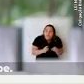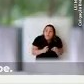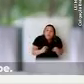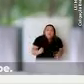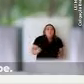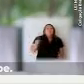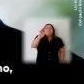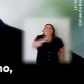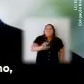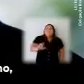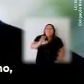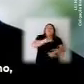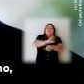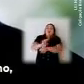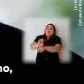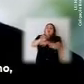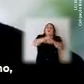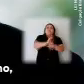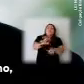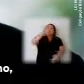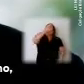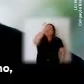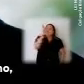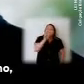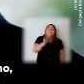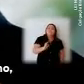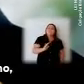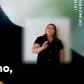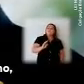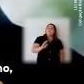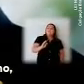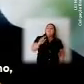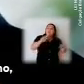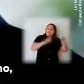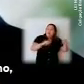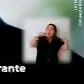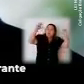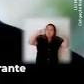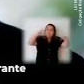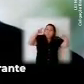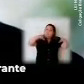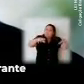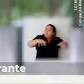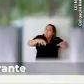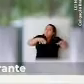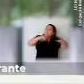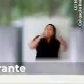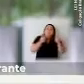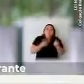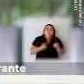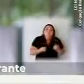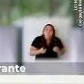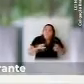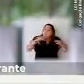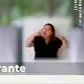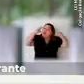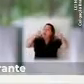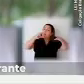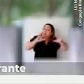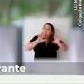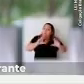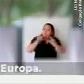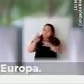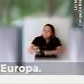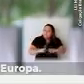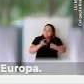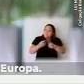do Brasil Que é Sergipe Lá chove menos que o semiárido nordestino Mas lá eles têm uma agricultura